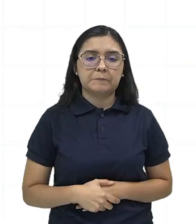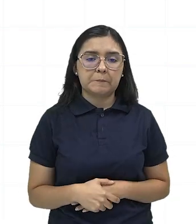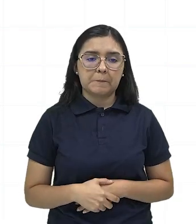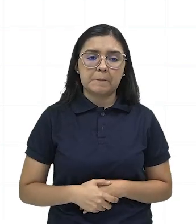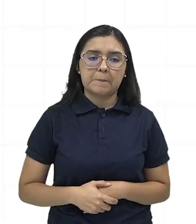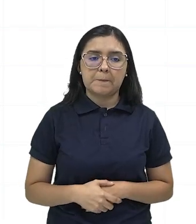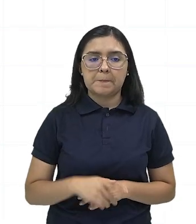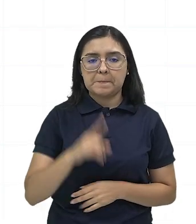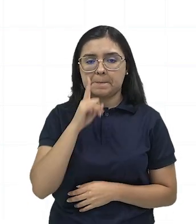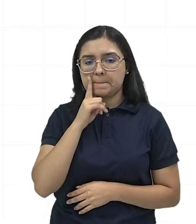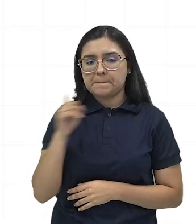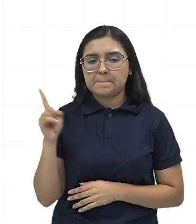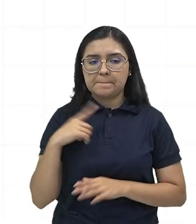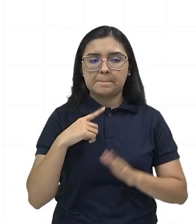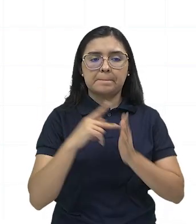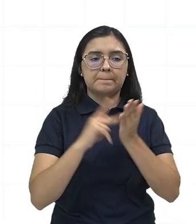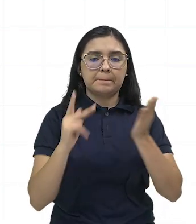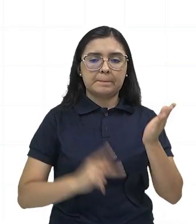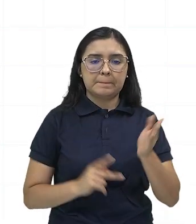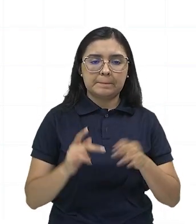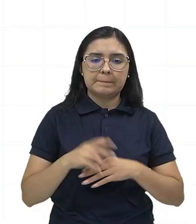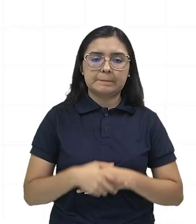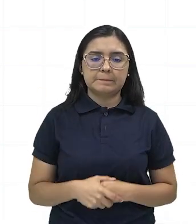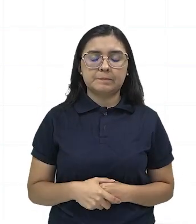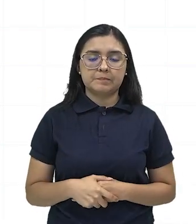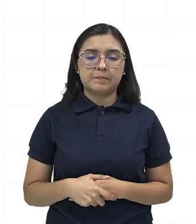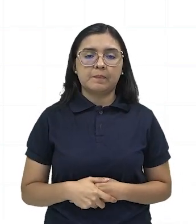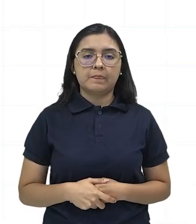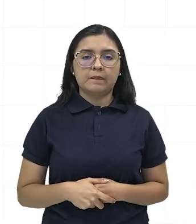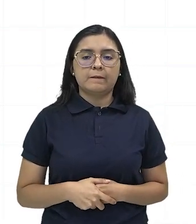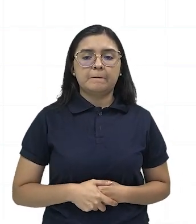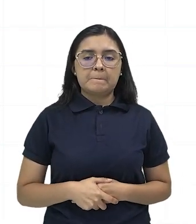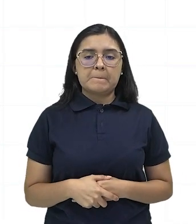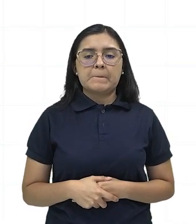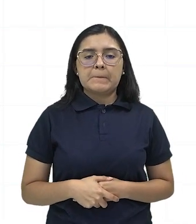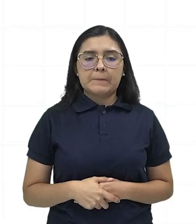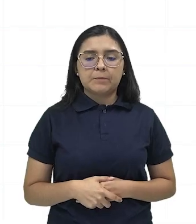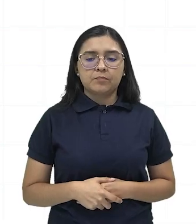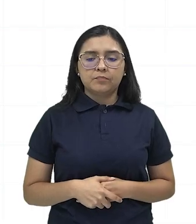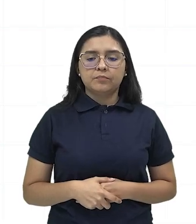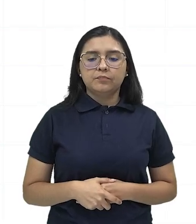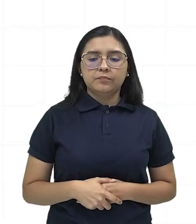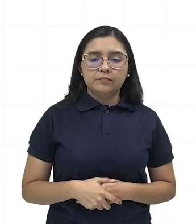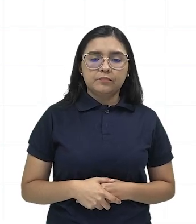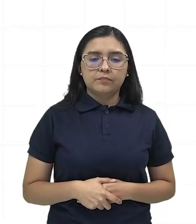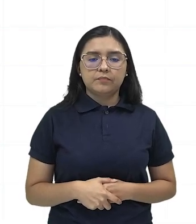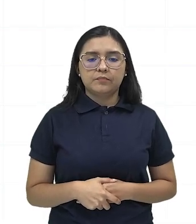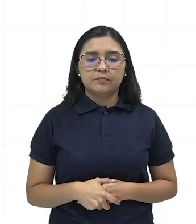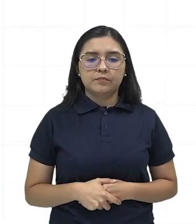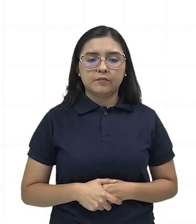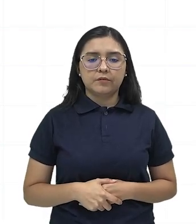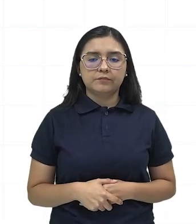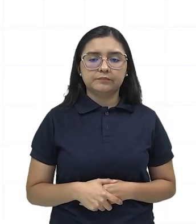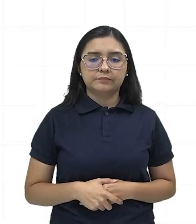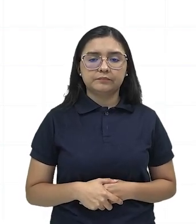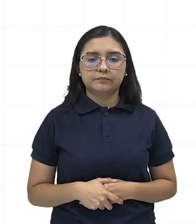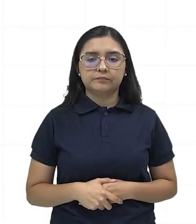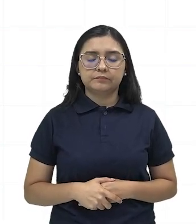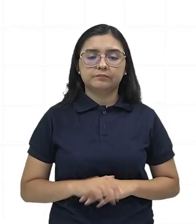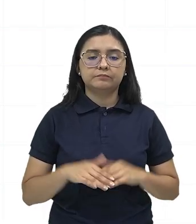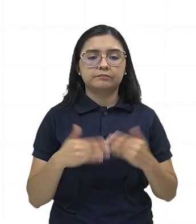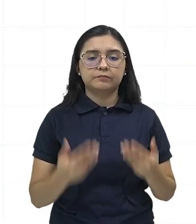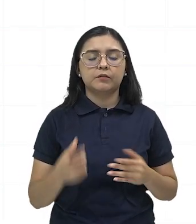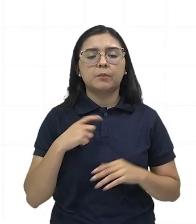quer um burrinho que saiba dizer o nome dos rios, das montanhas, das flores, de tudo que apareceu.